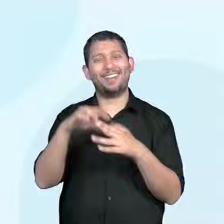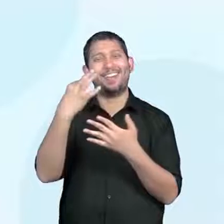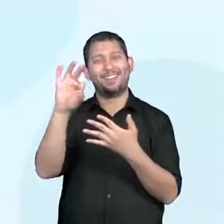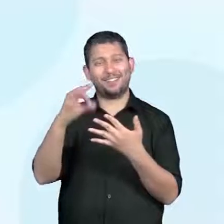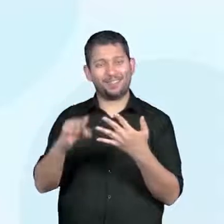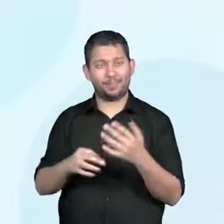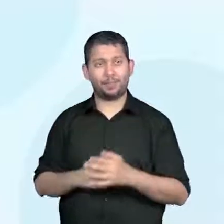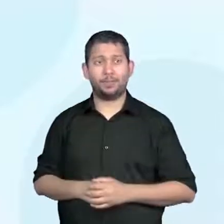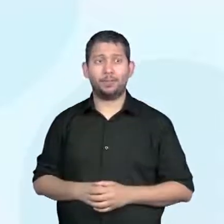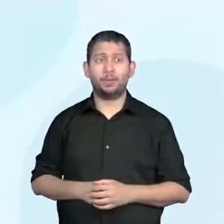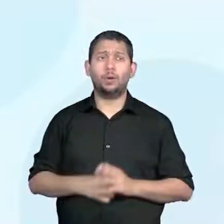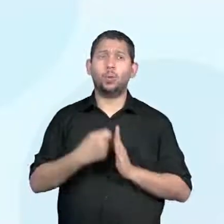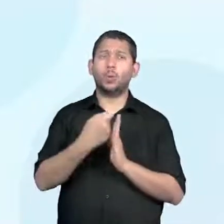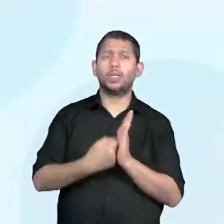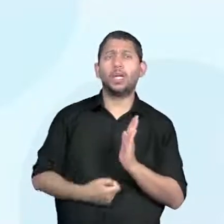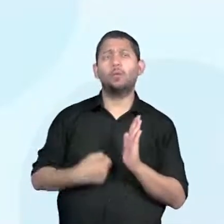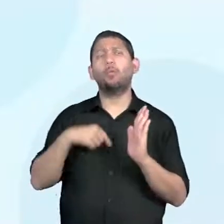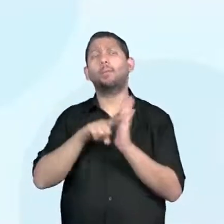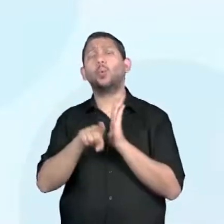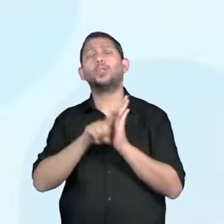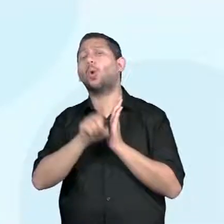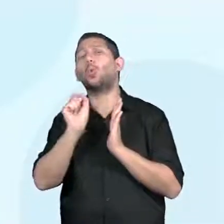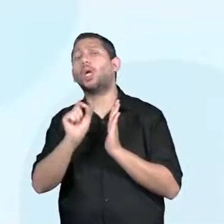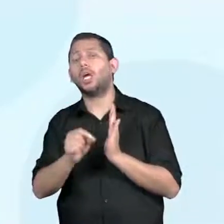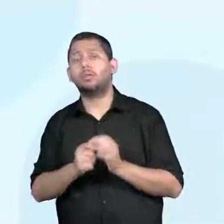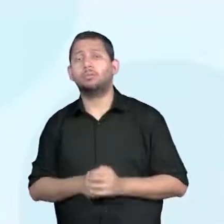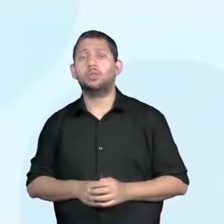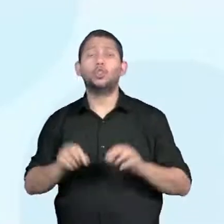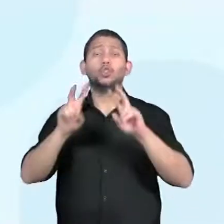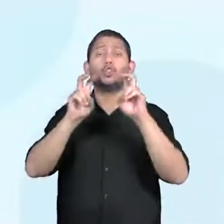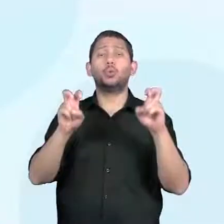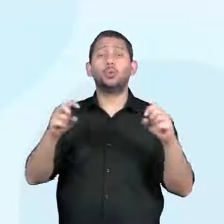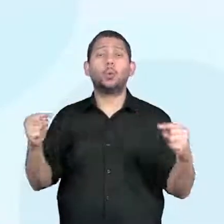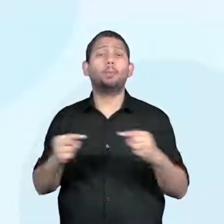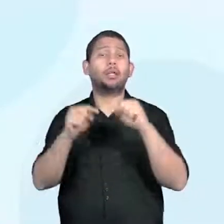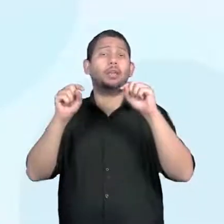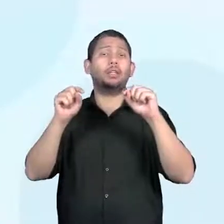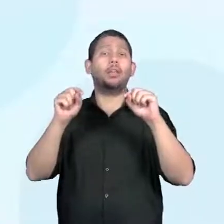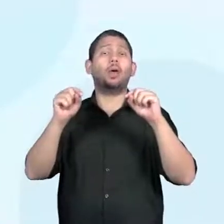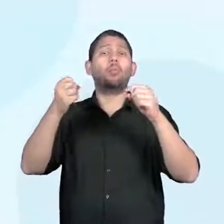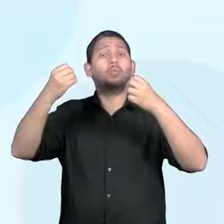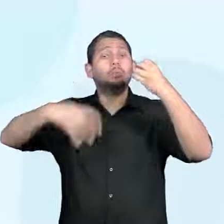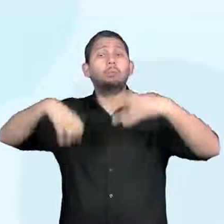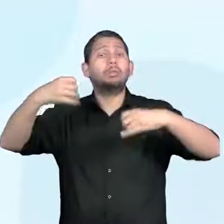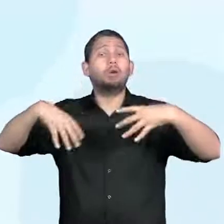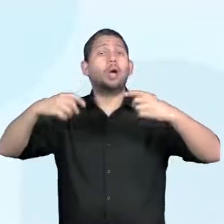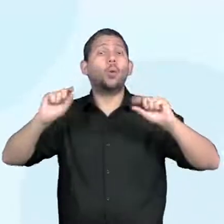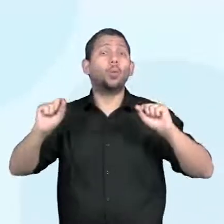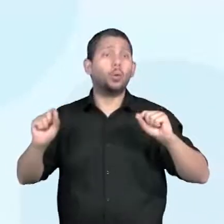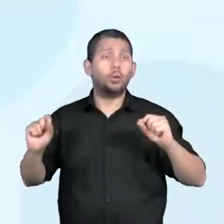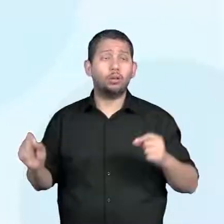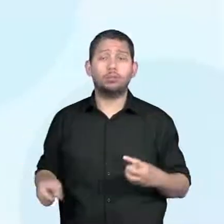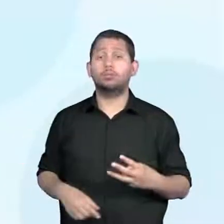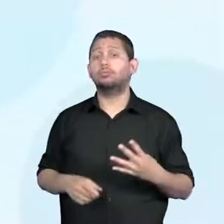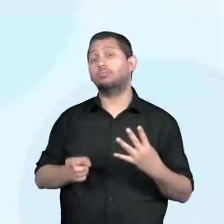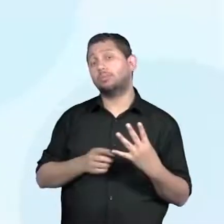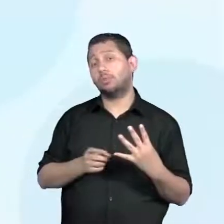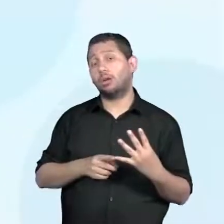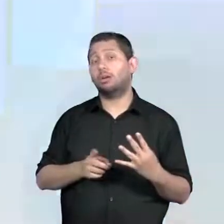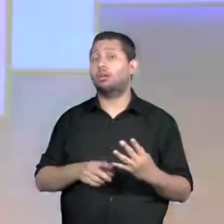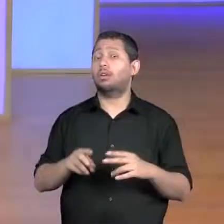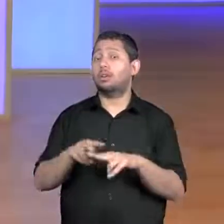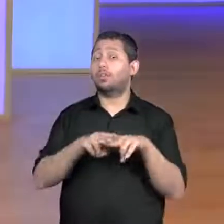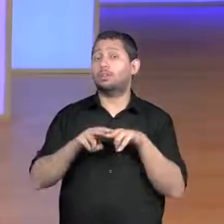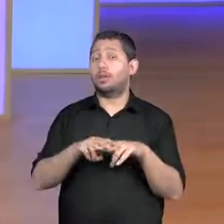poderia fazer, o título, que ele é baseado no tema que você está fazendo, né? E revisar para ver se não tem